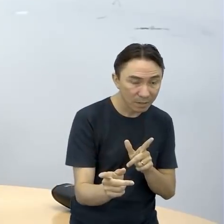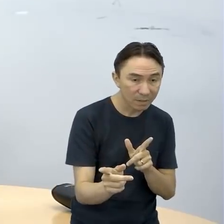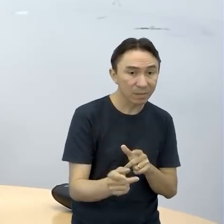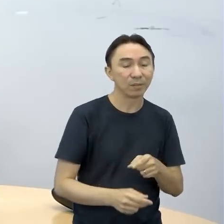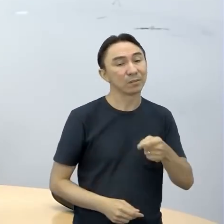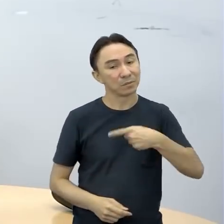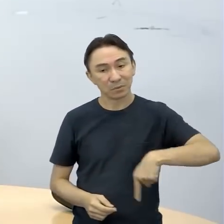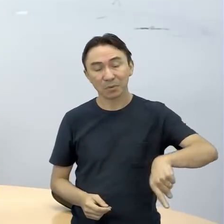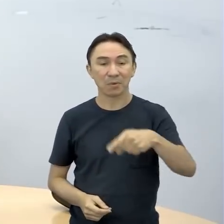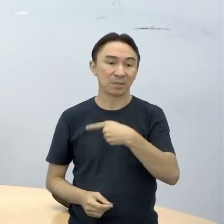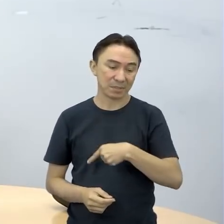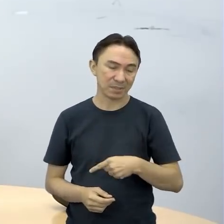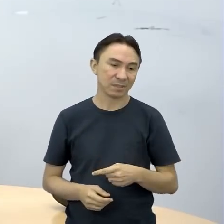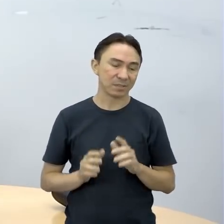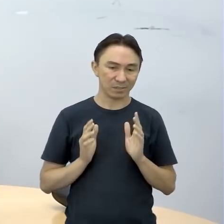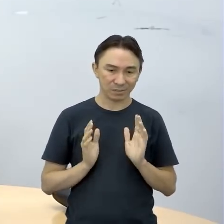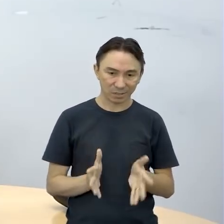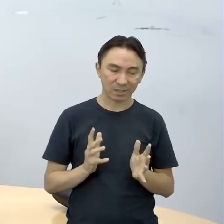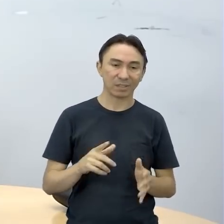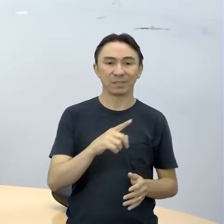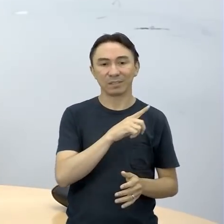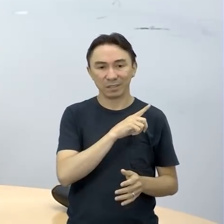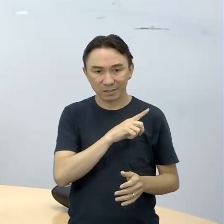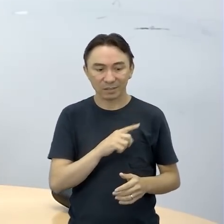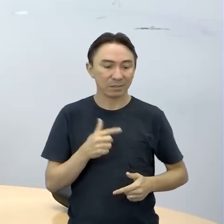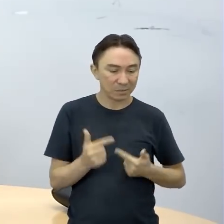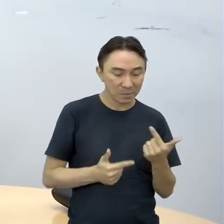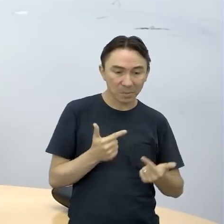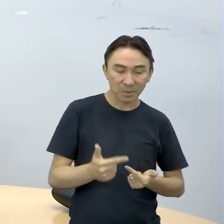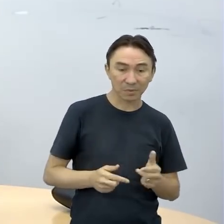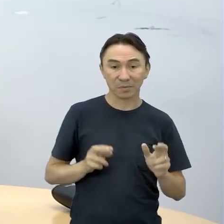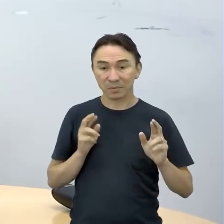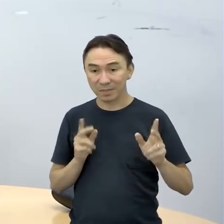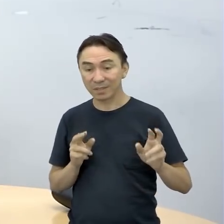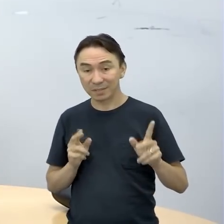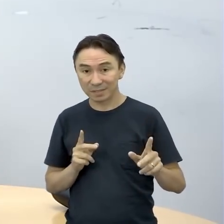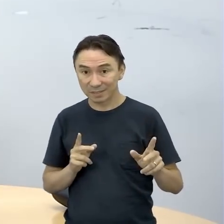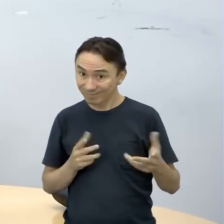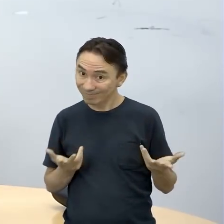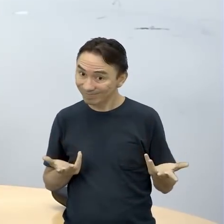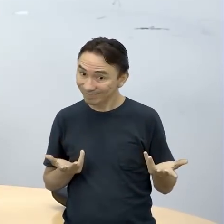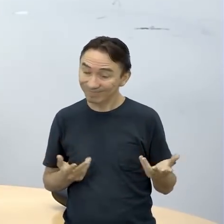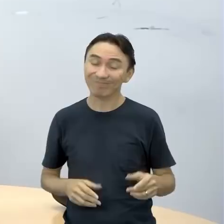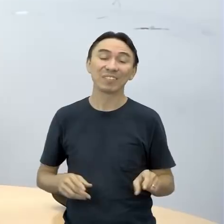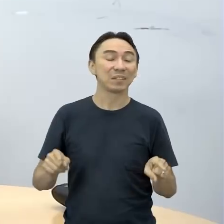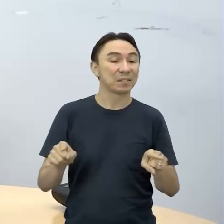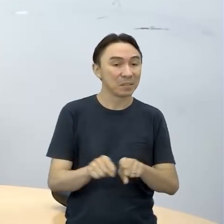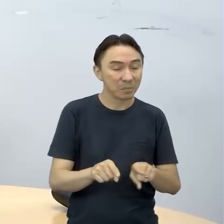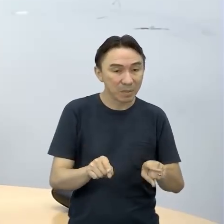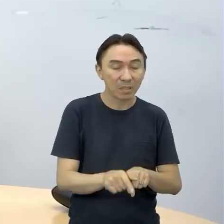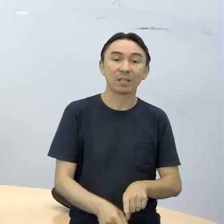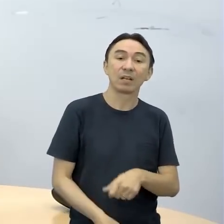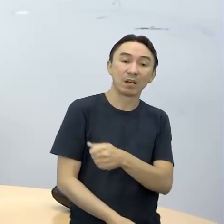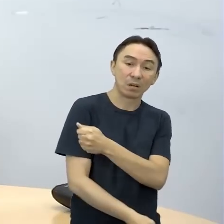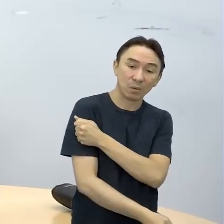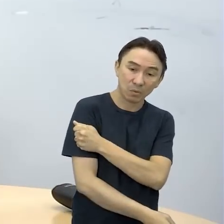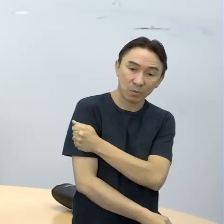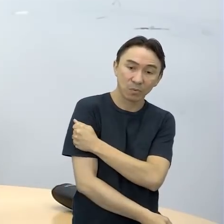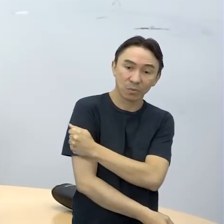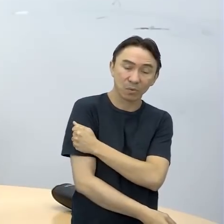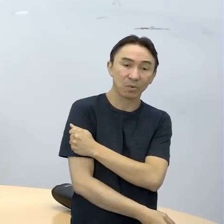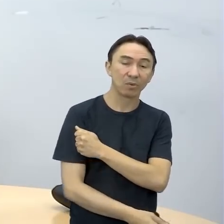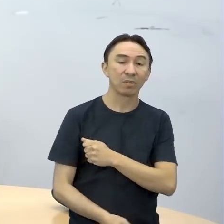dessa maneira diferenciada, né, começando, mas também é novo para os estudantes. Então, facilita se vocês